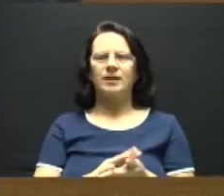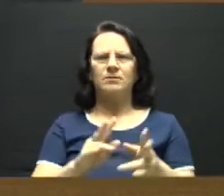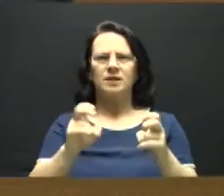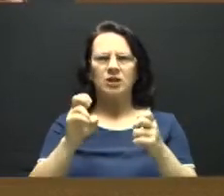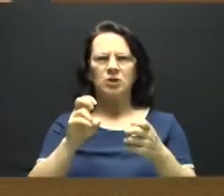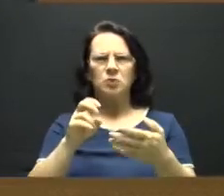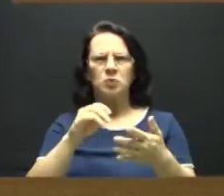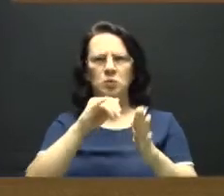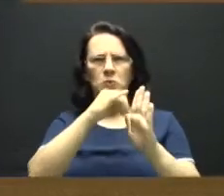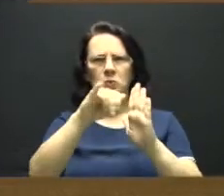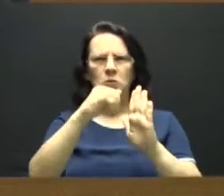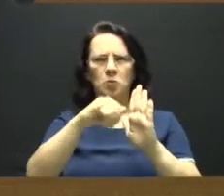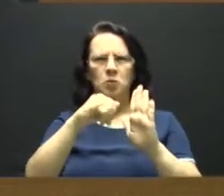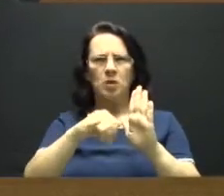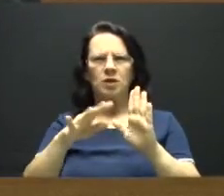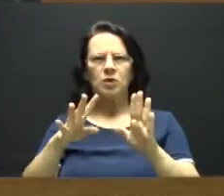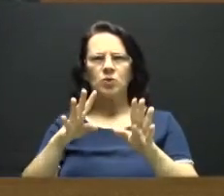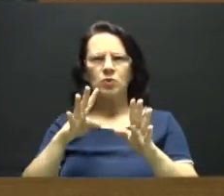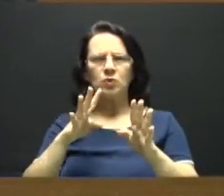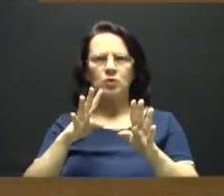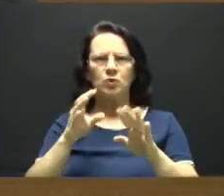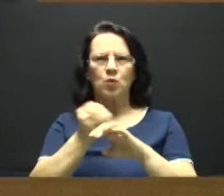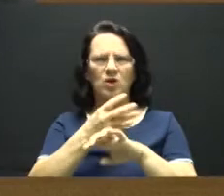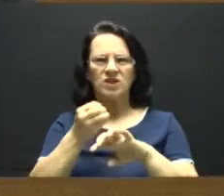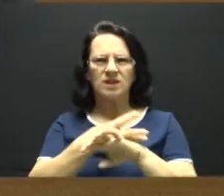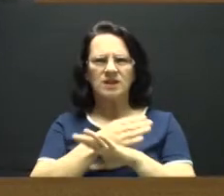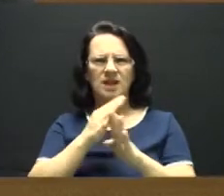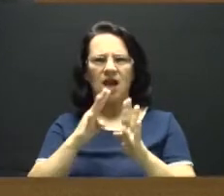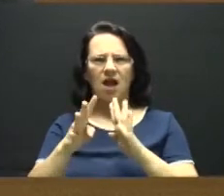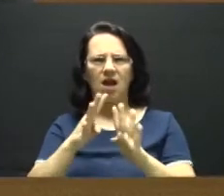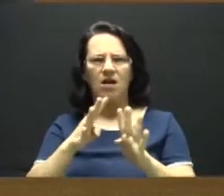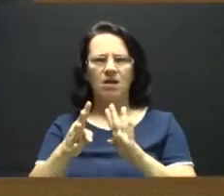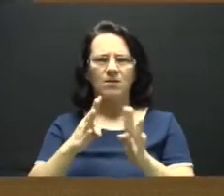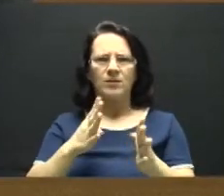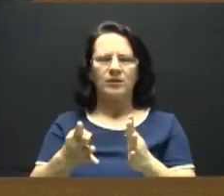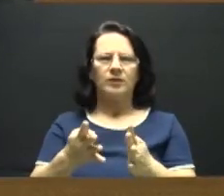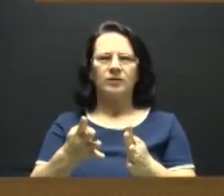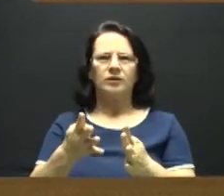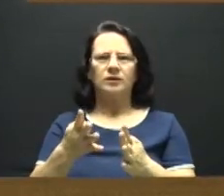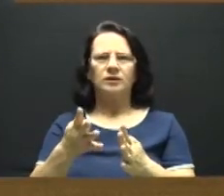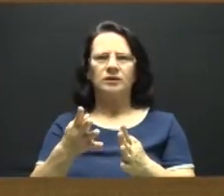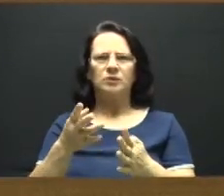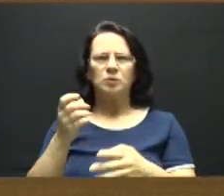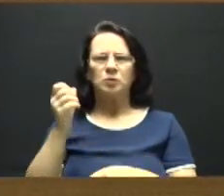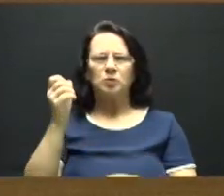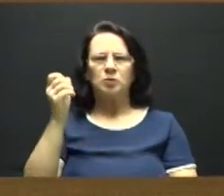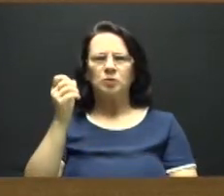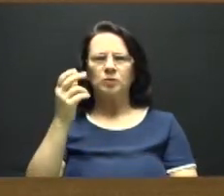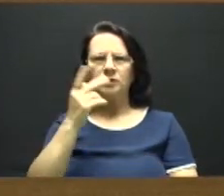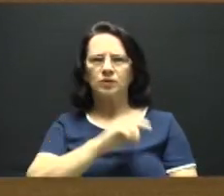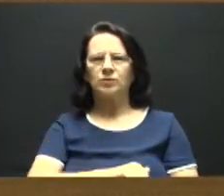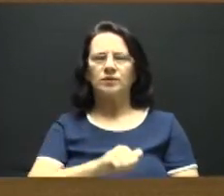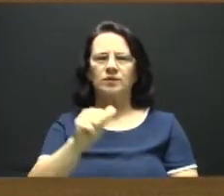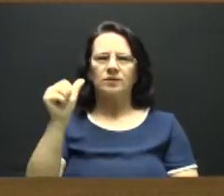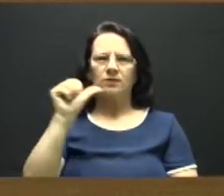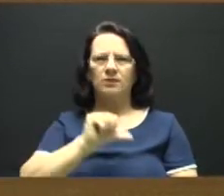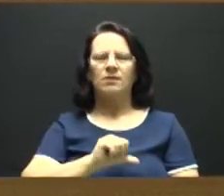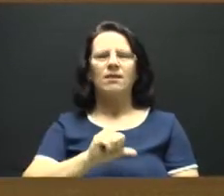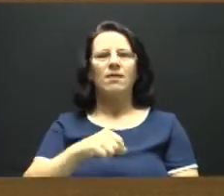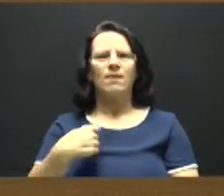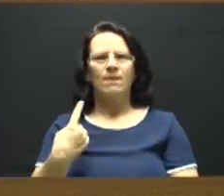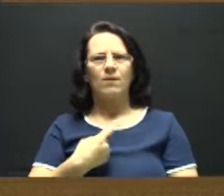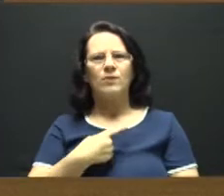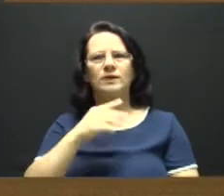isso é ruim que chegam a desaparecer chega no jornal muitas vezes eu paro e penso nós que acreditamos no amor e na misericórdia de deus